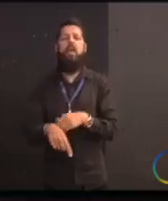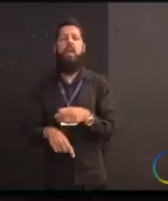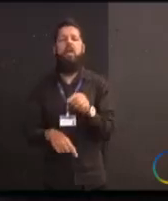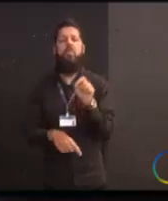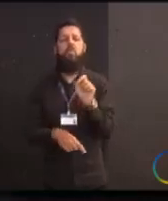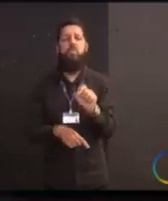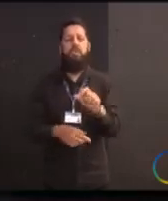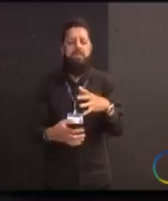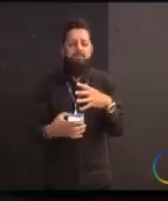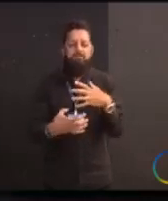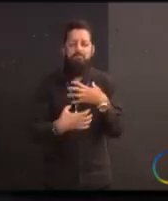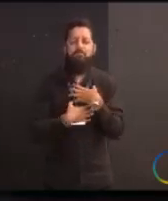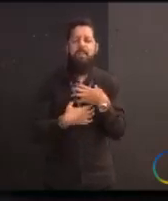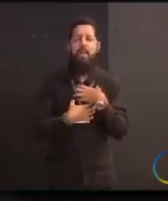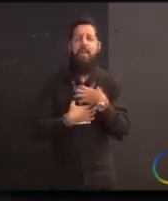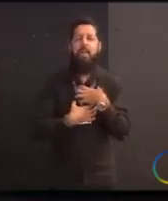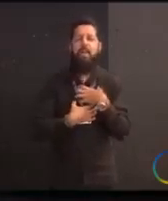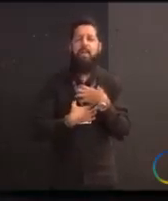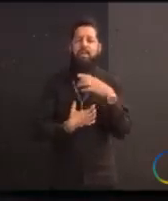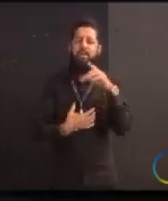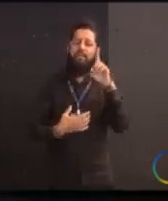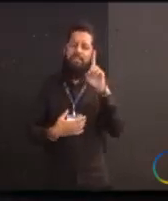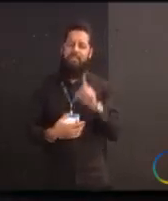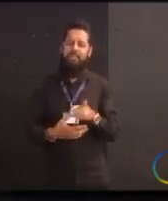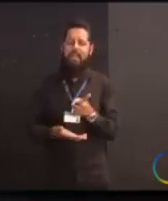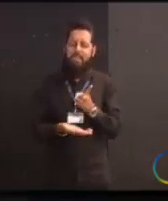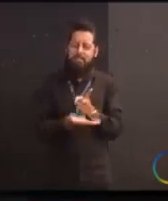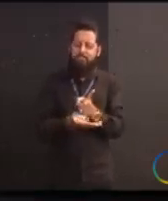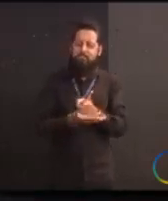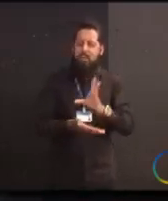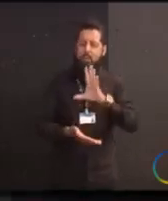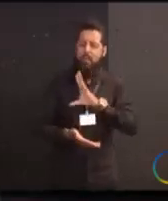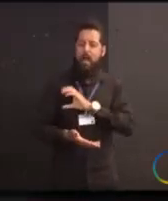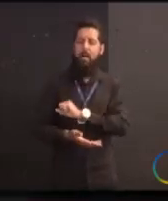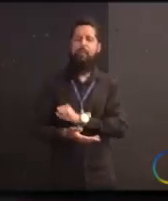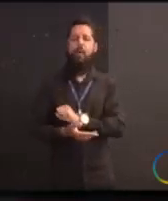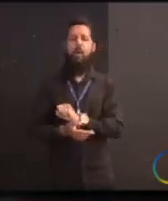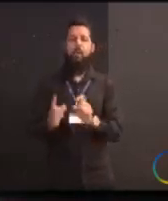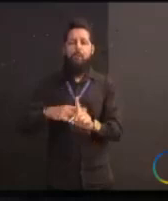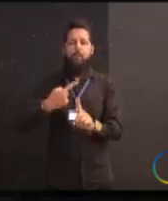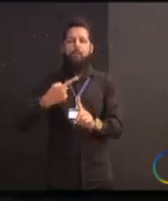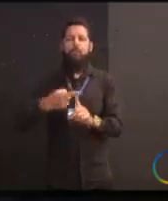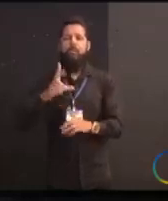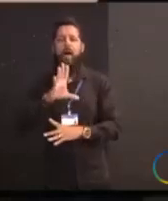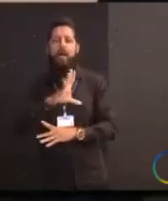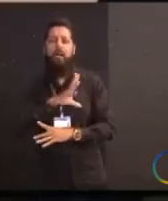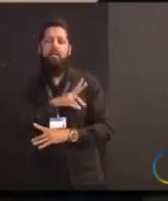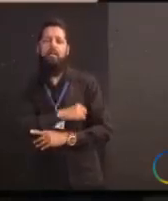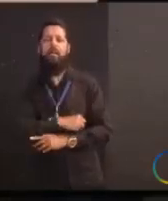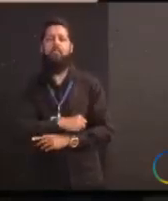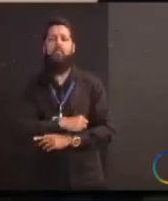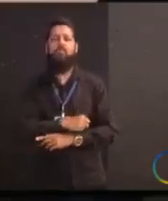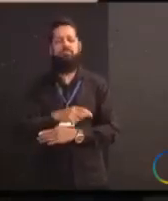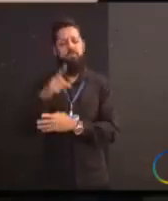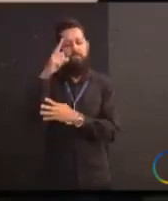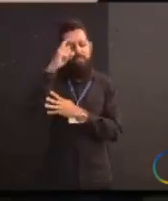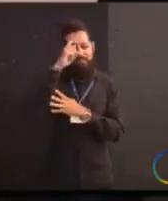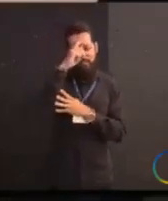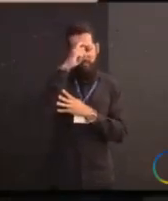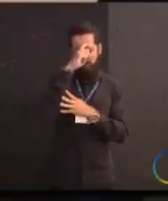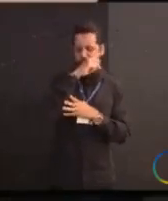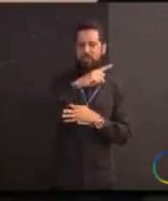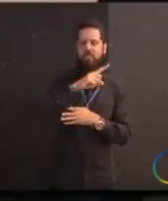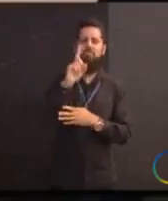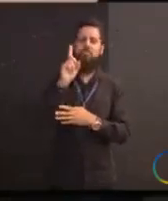peito, seja mais amor, seja muito mais amor. E se mesmo assim for difícil ser, não precisa